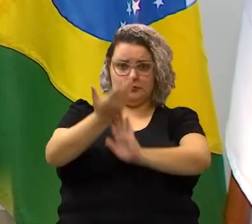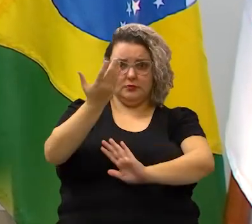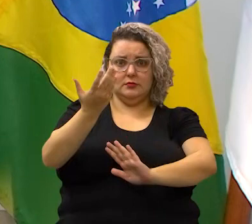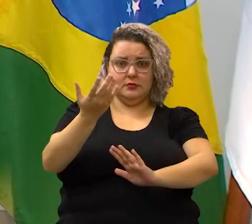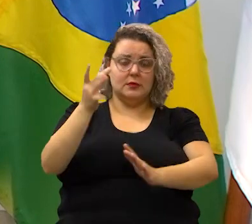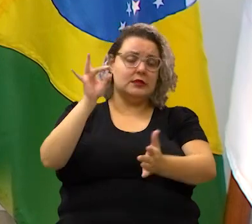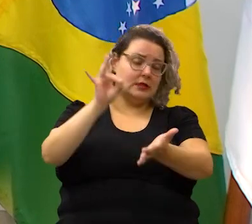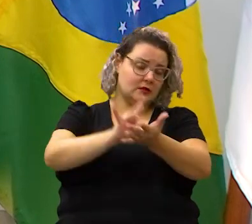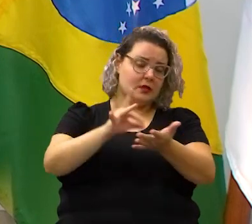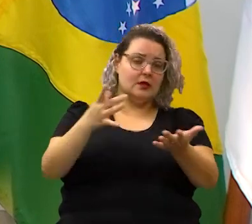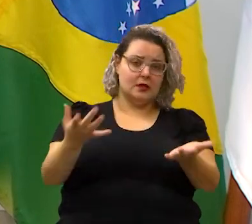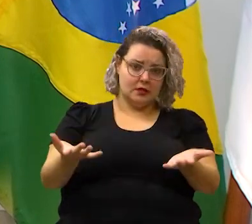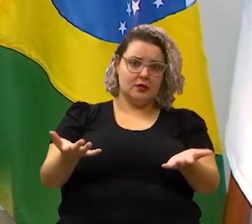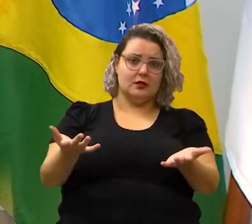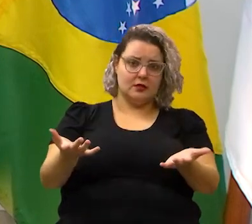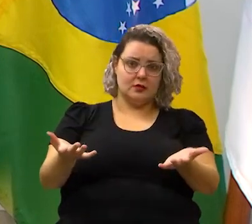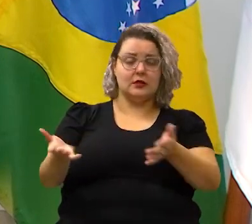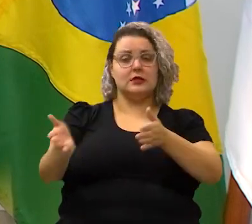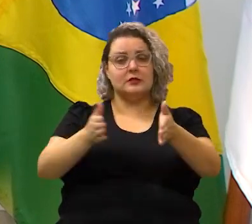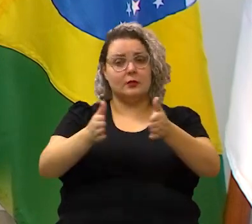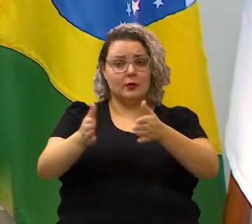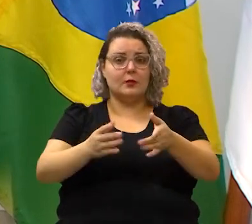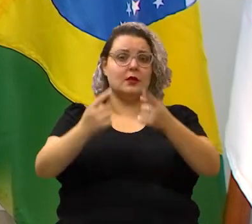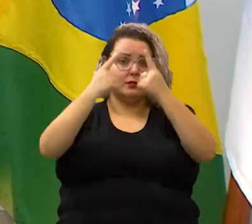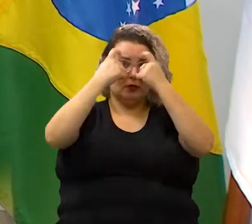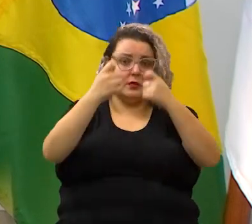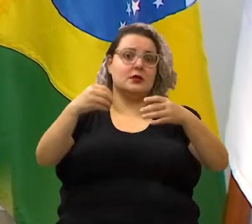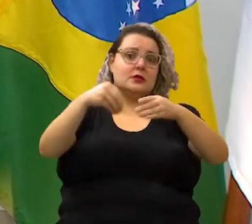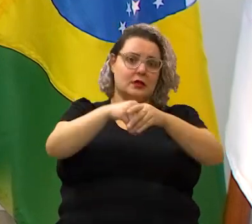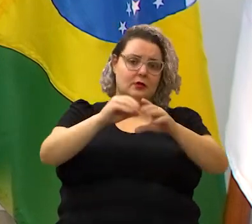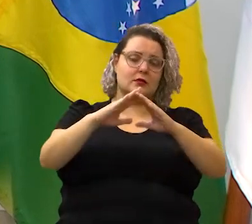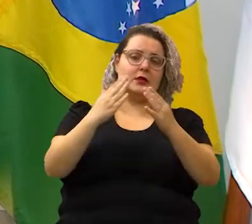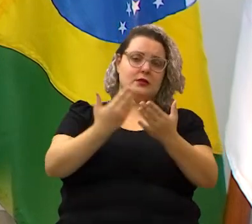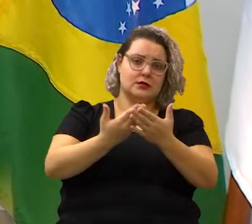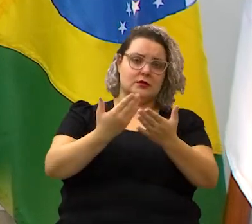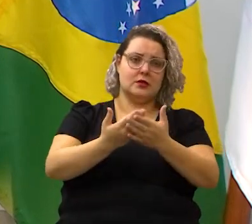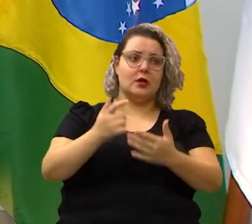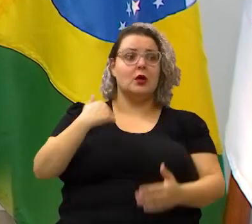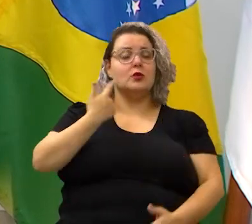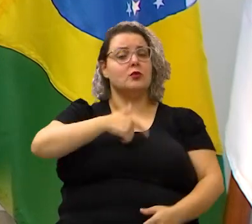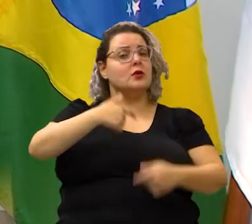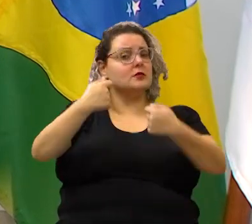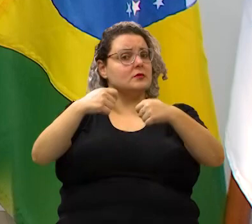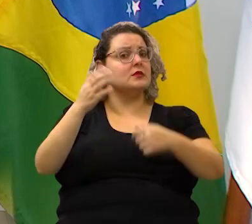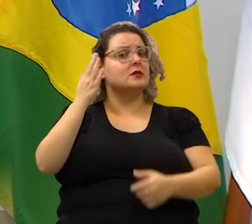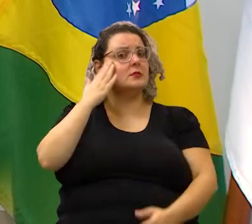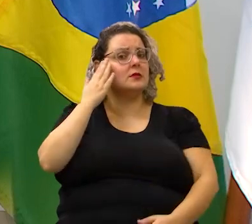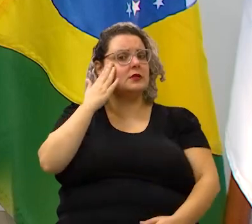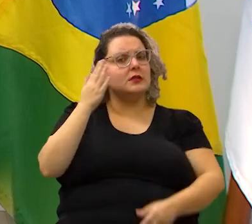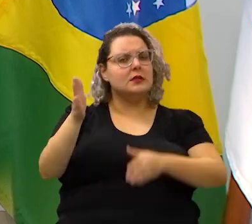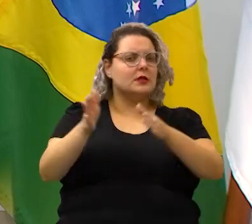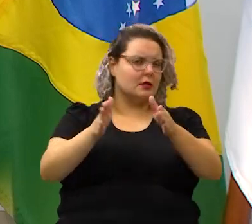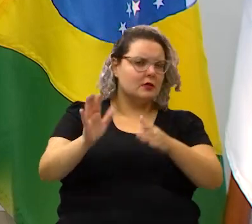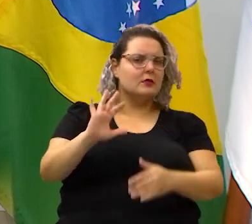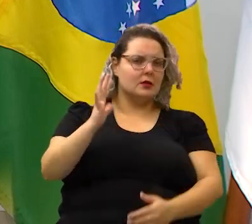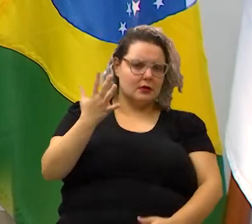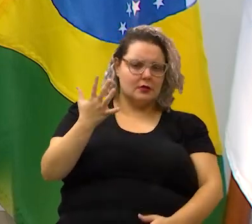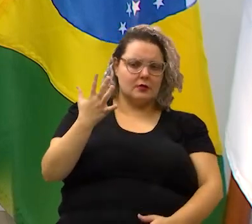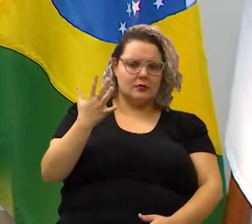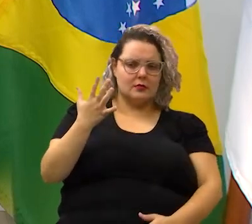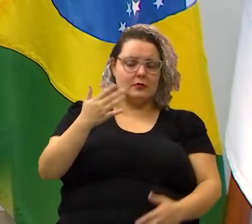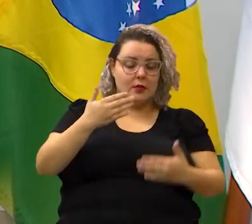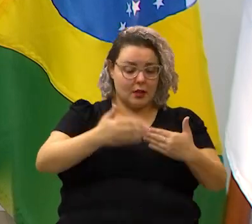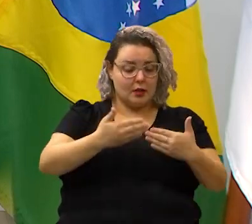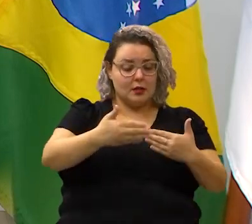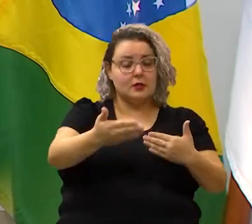formam Essa realidade que tem levado essa situação de violência nas escolas a gente precisa entender melhor esse fenômeno